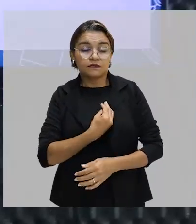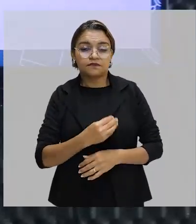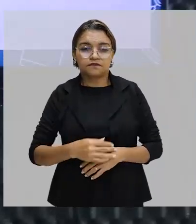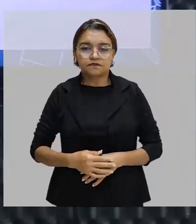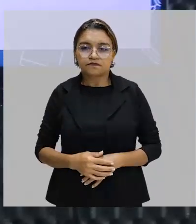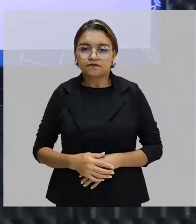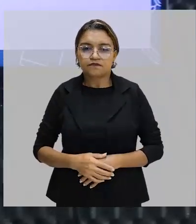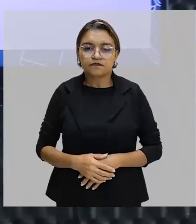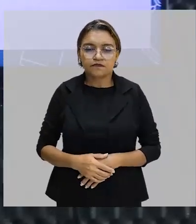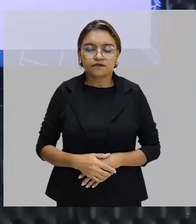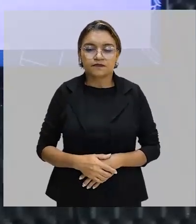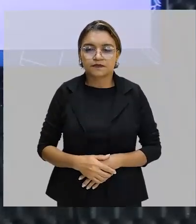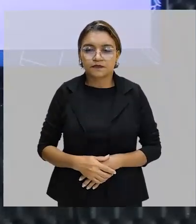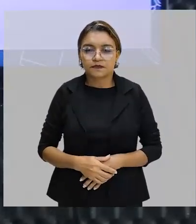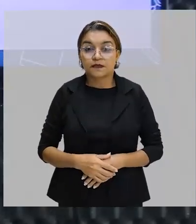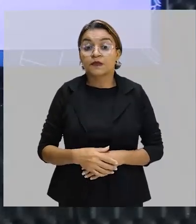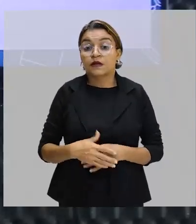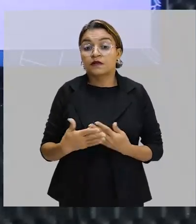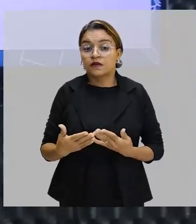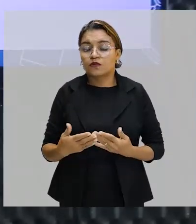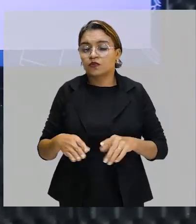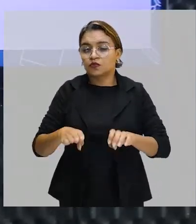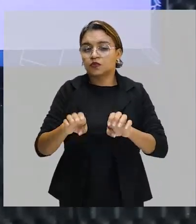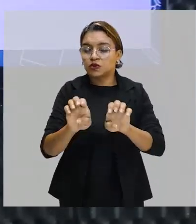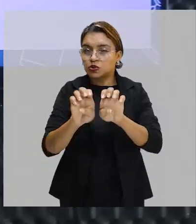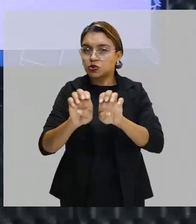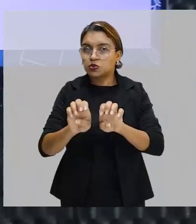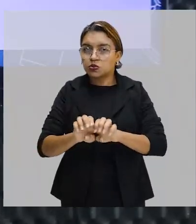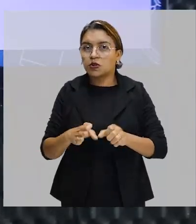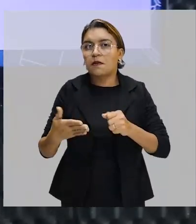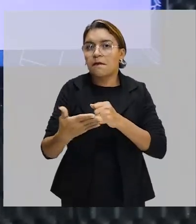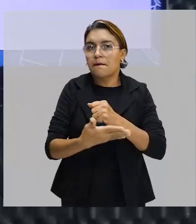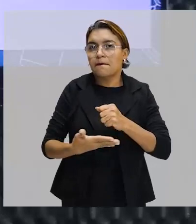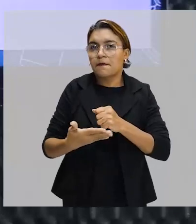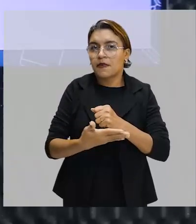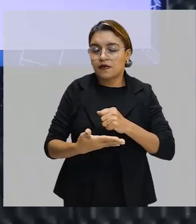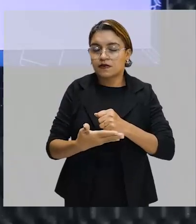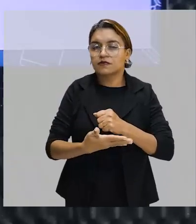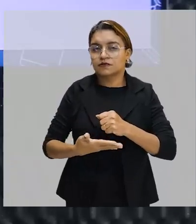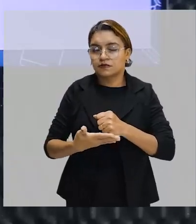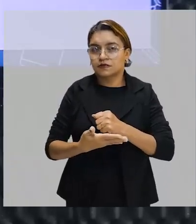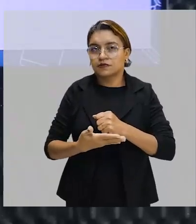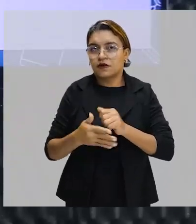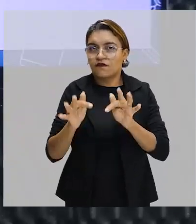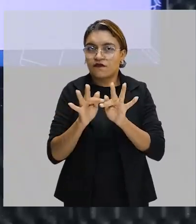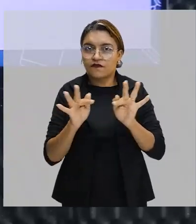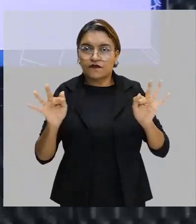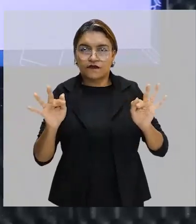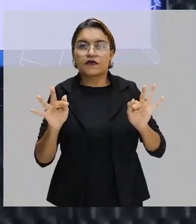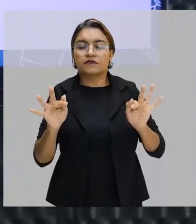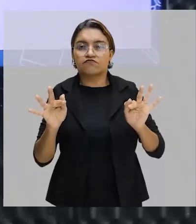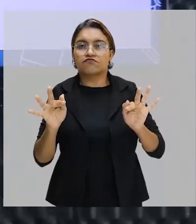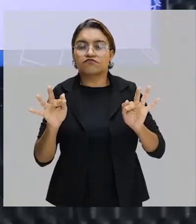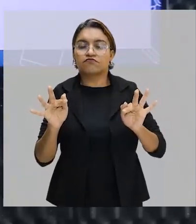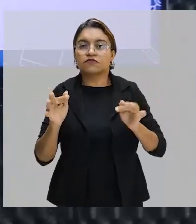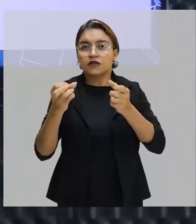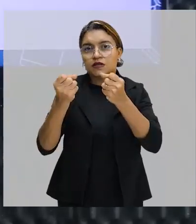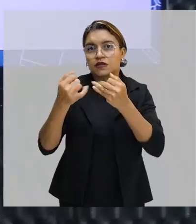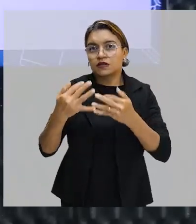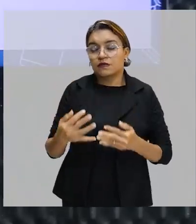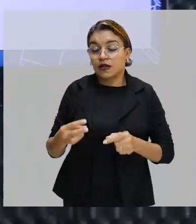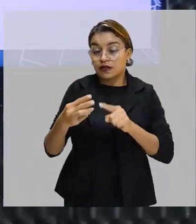Bom? Falando das estruturas básicas, quando nós pensamos em estruturas básicas de sentença, nós estamos falando daquelas